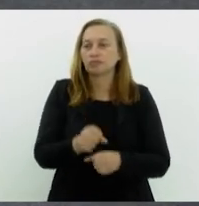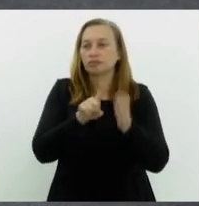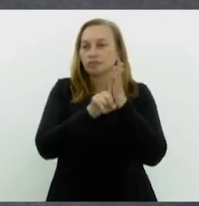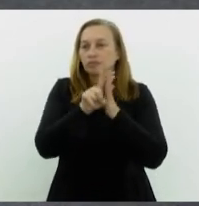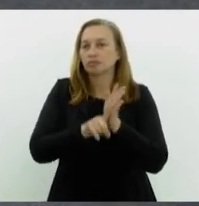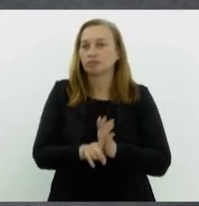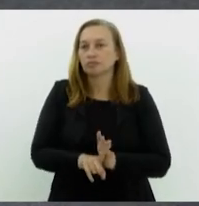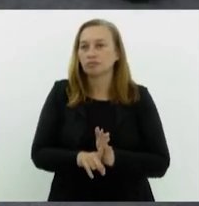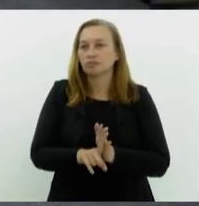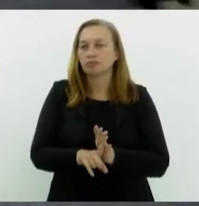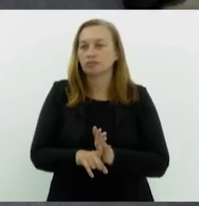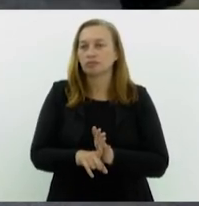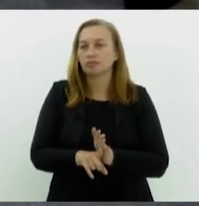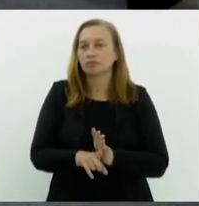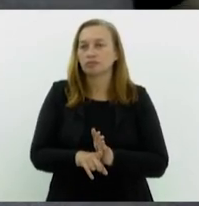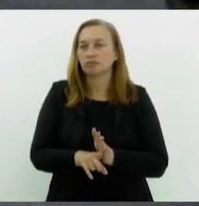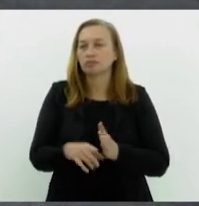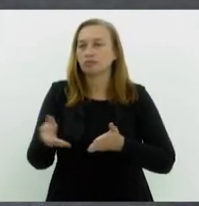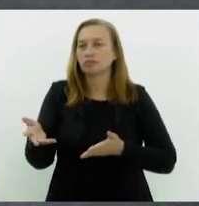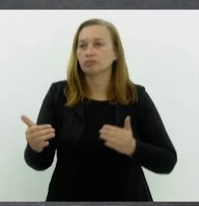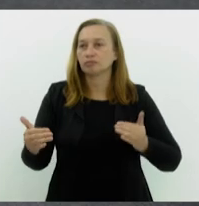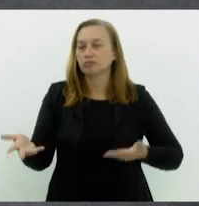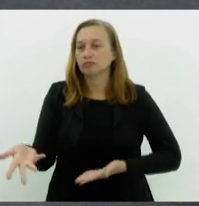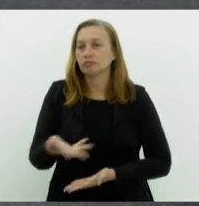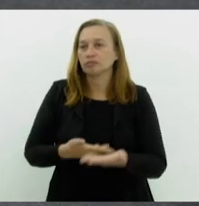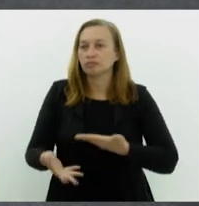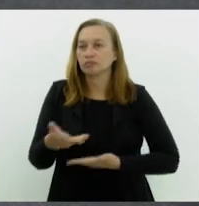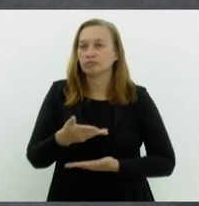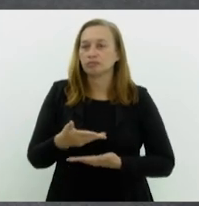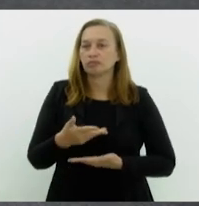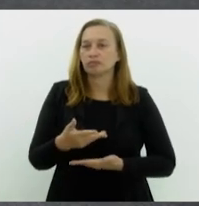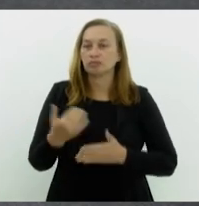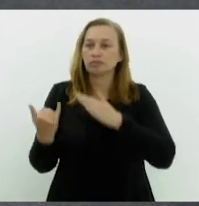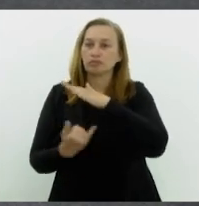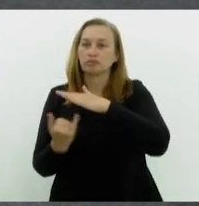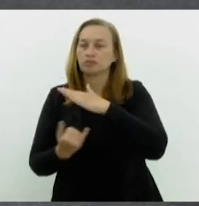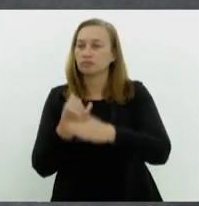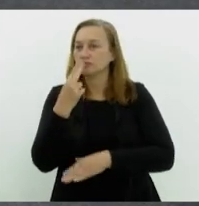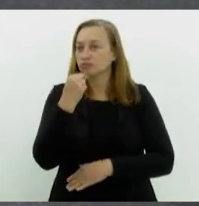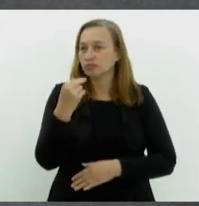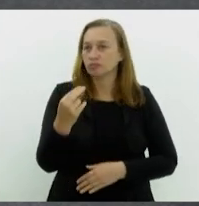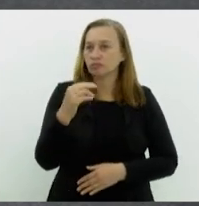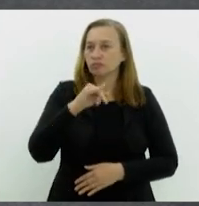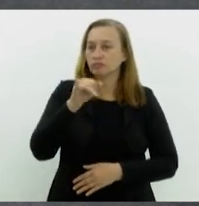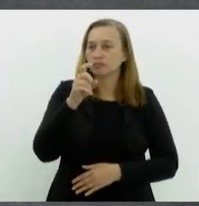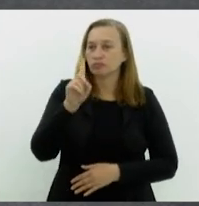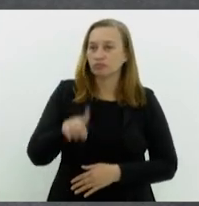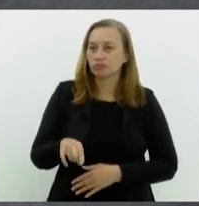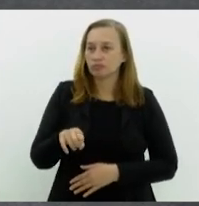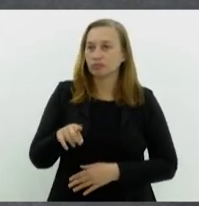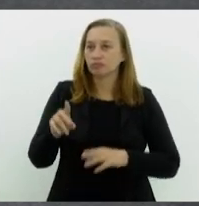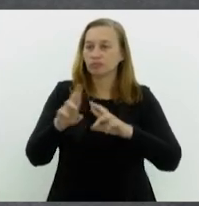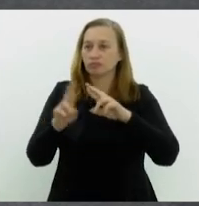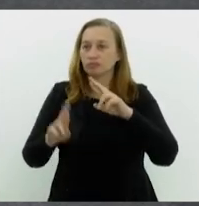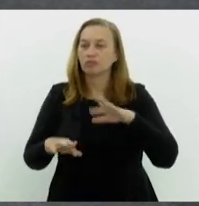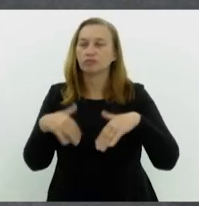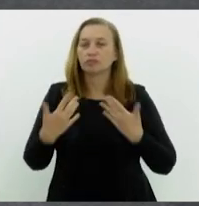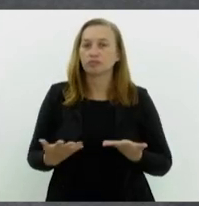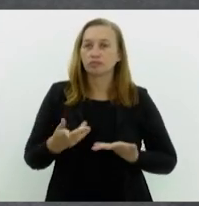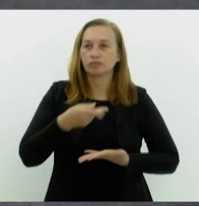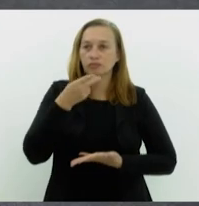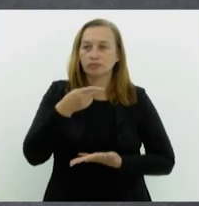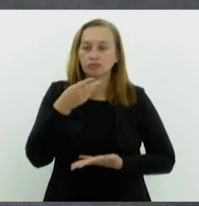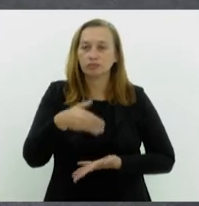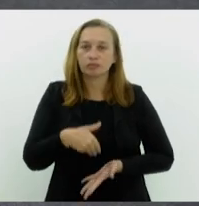pesquisa realizada em parceria com o Instituto de Nutrição Josué de Castro, da UFRJ. Então, quando a gente fala